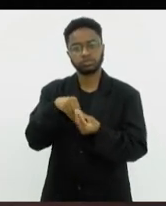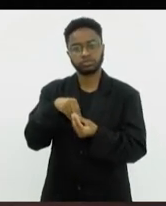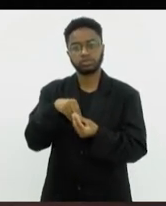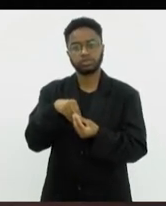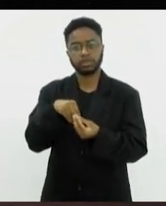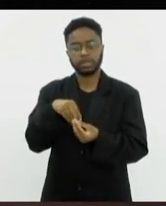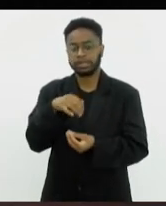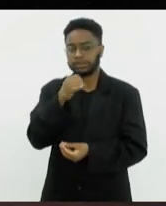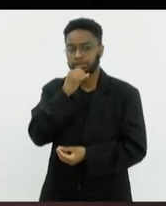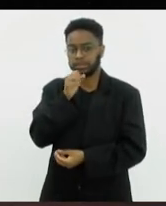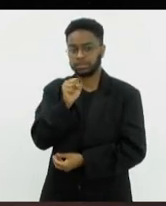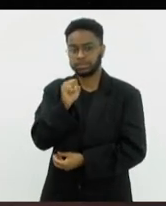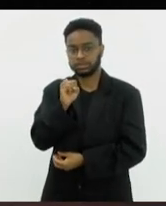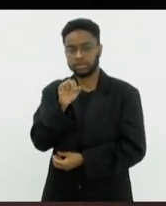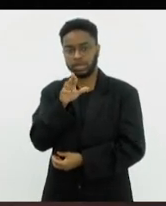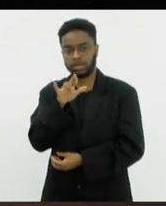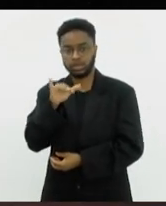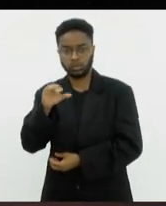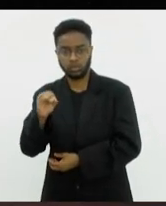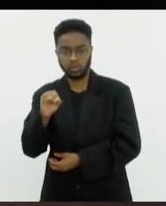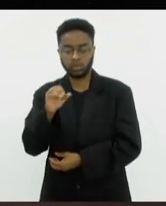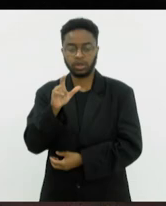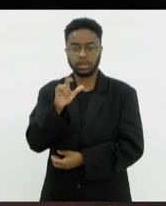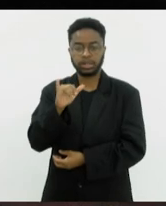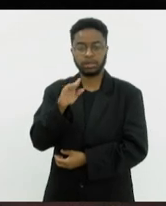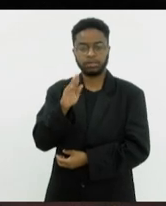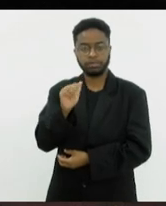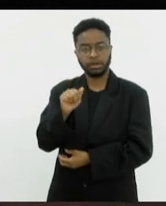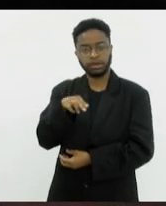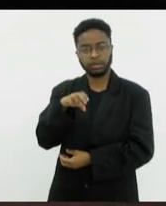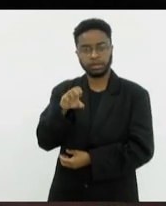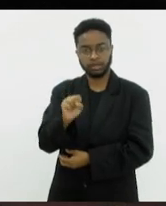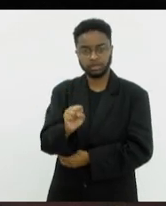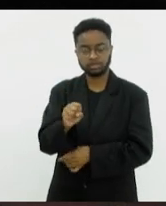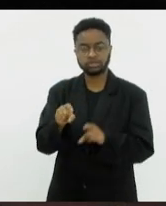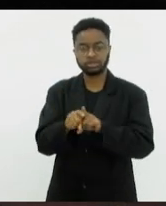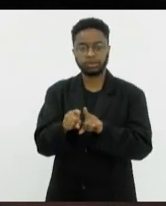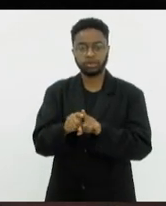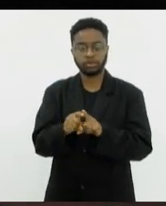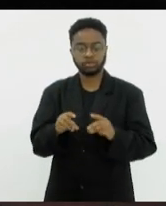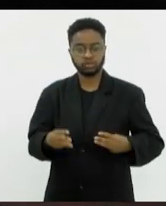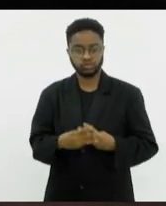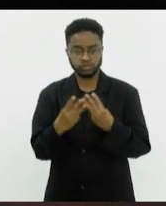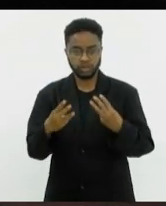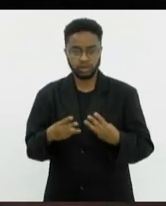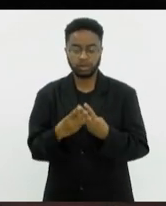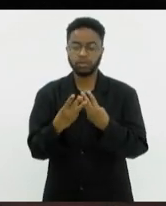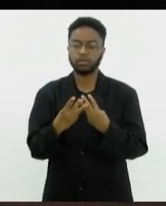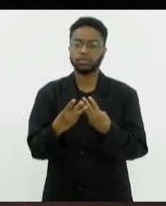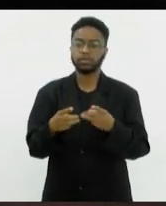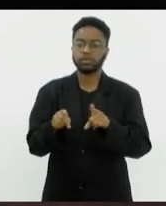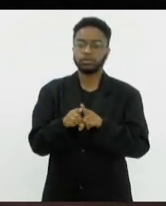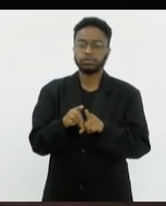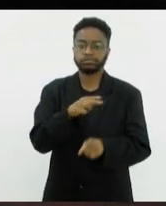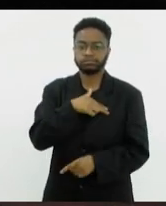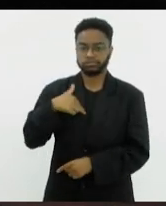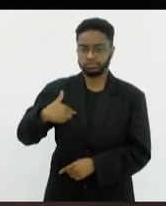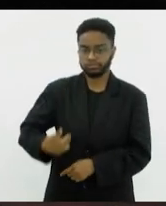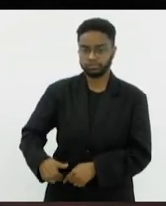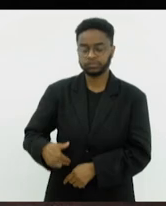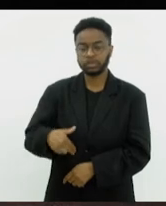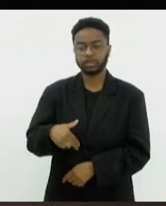sírio, com libanês, com judeus, com chineses,